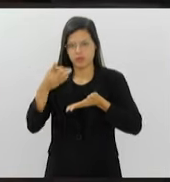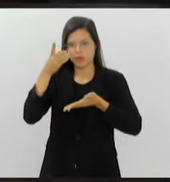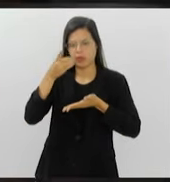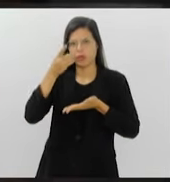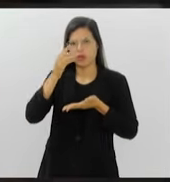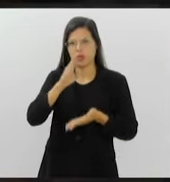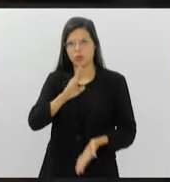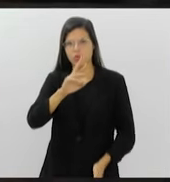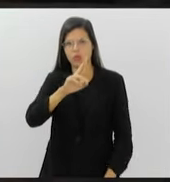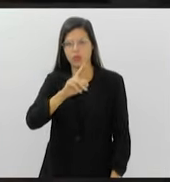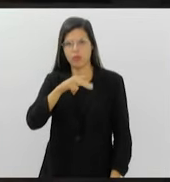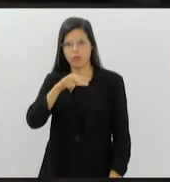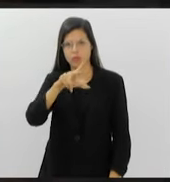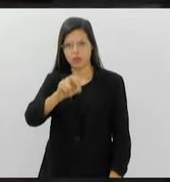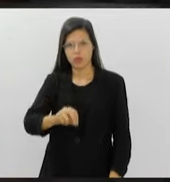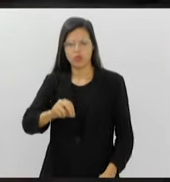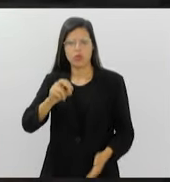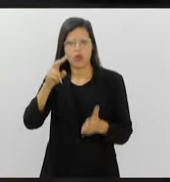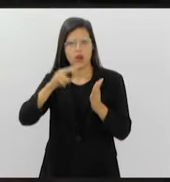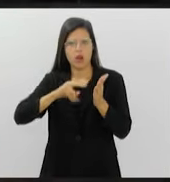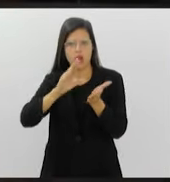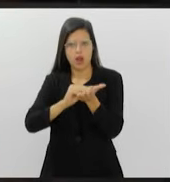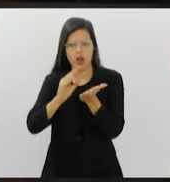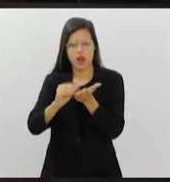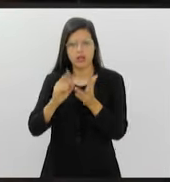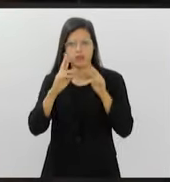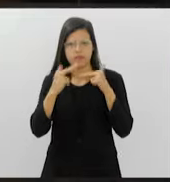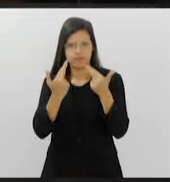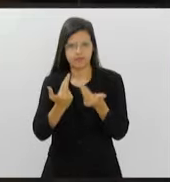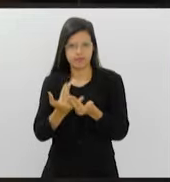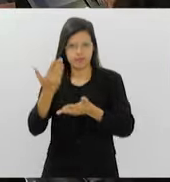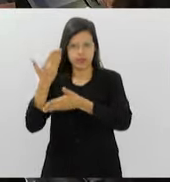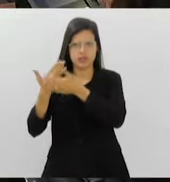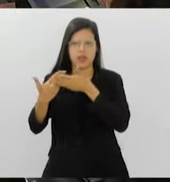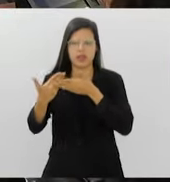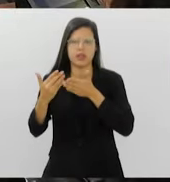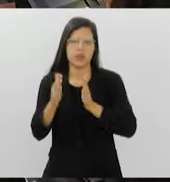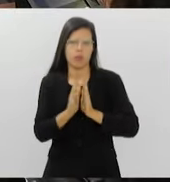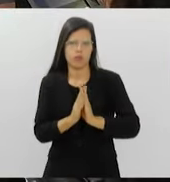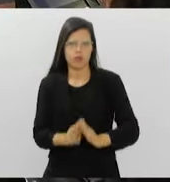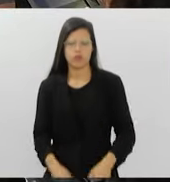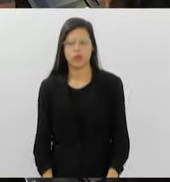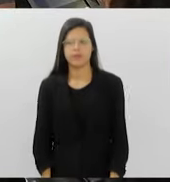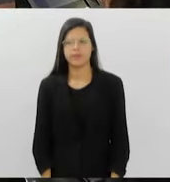Bruno Boareto para fazer a leitura da ata da sessão anterior. Por favor.